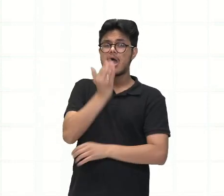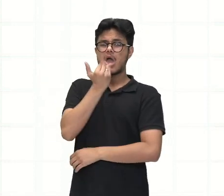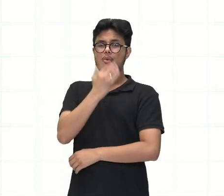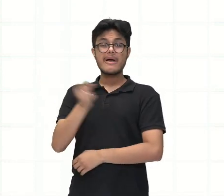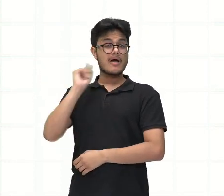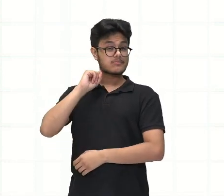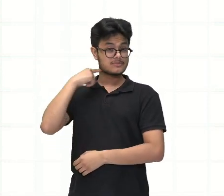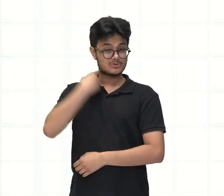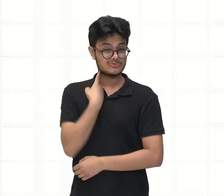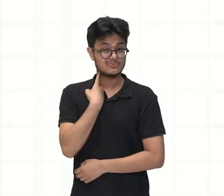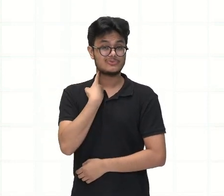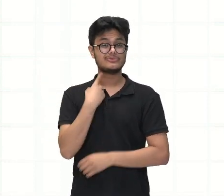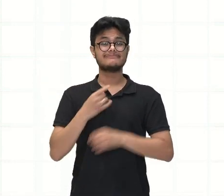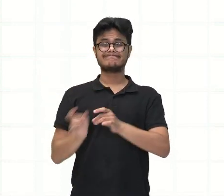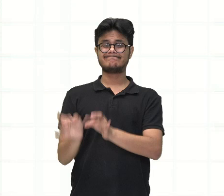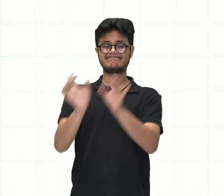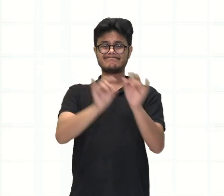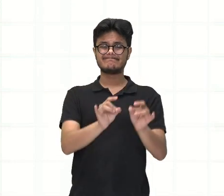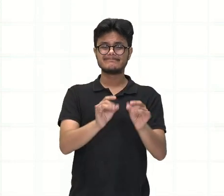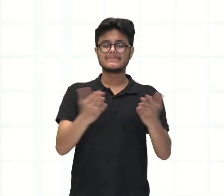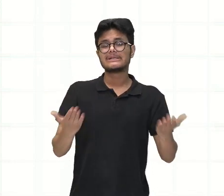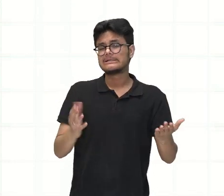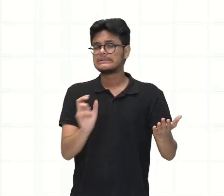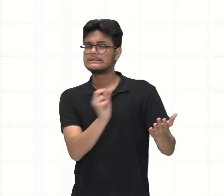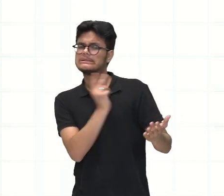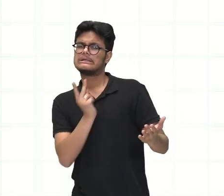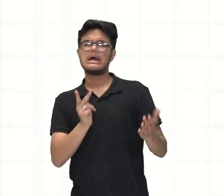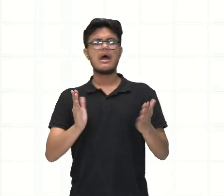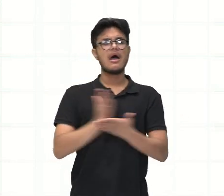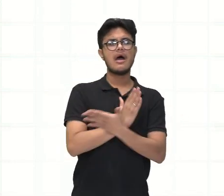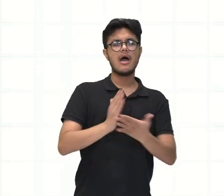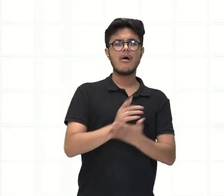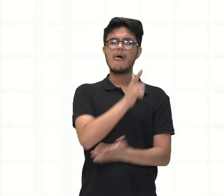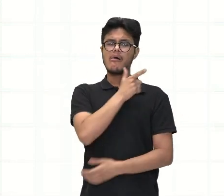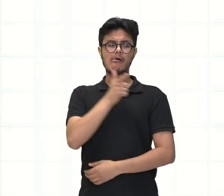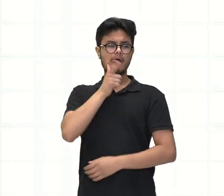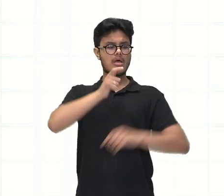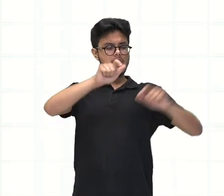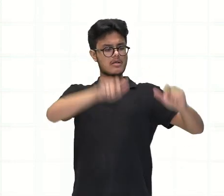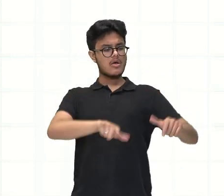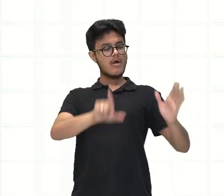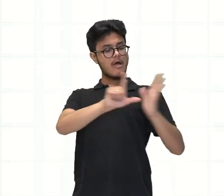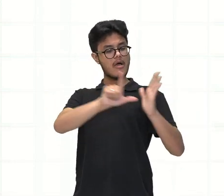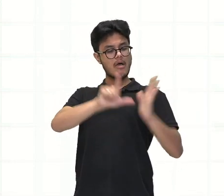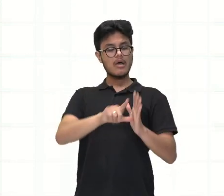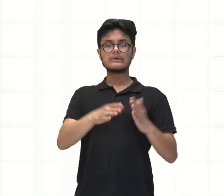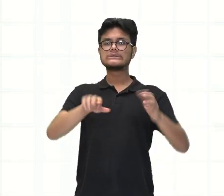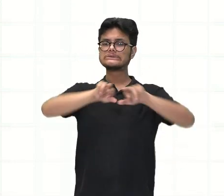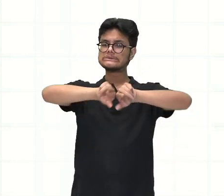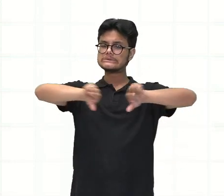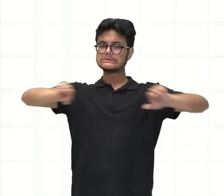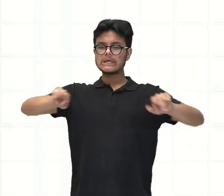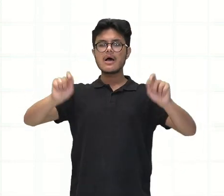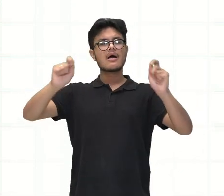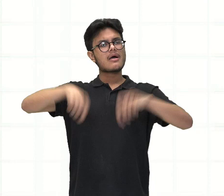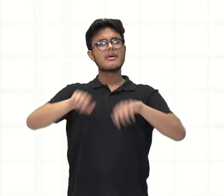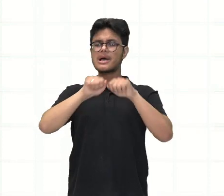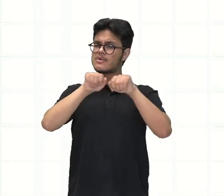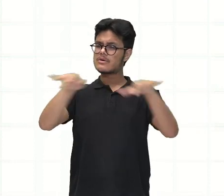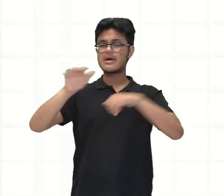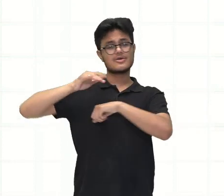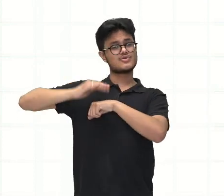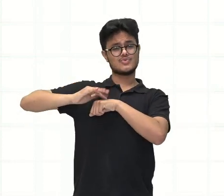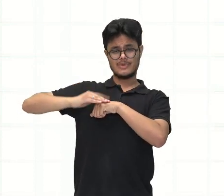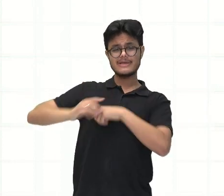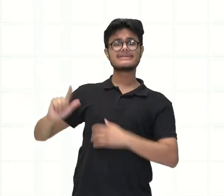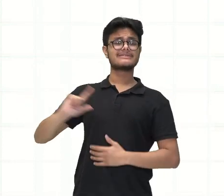vendidos aí em lanches, em feiras, enfim, são diversas as formas de exposição que